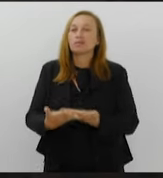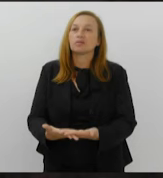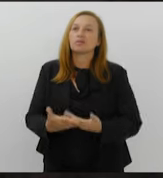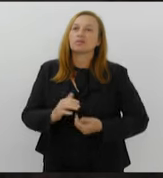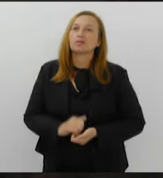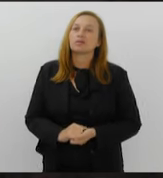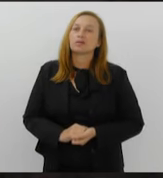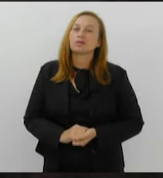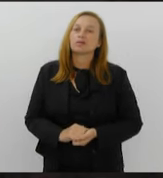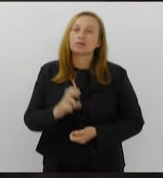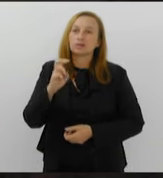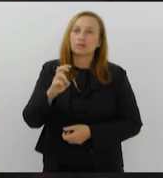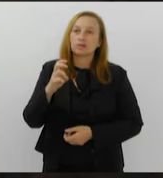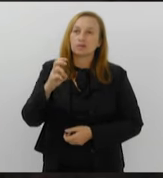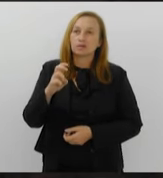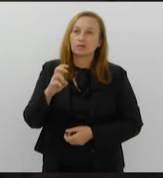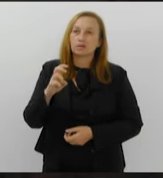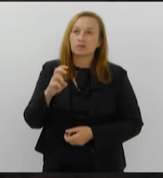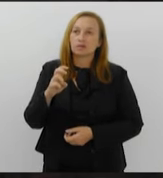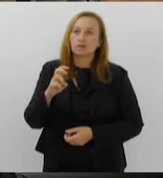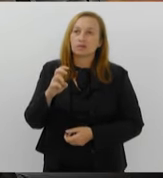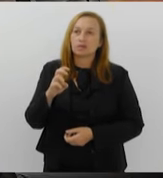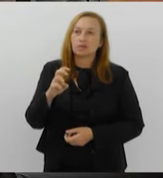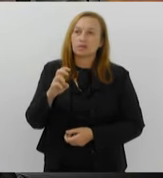deputada Élica Takimoto.